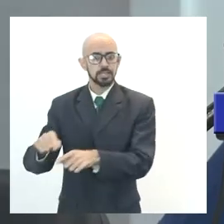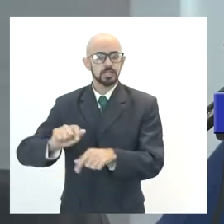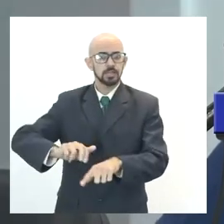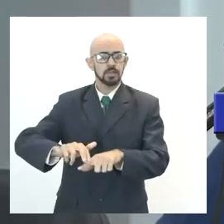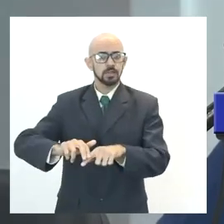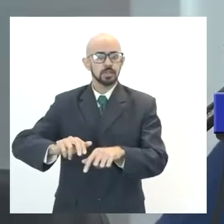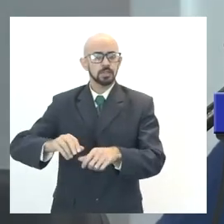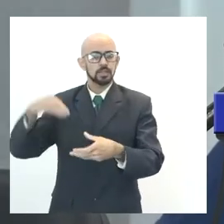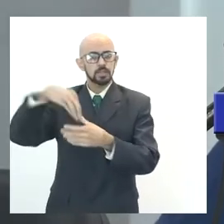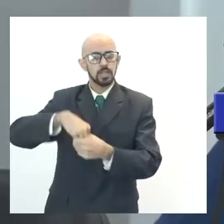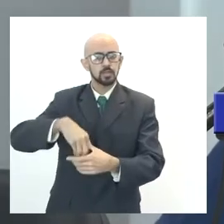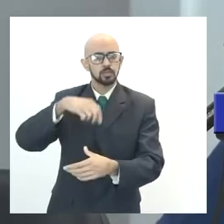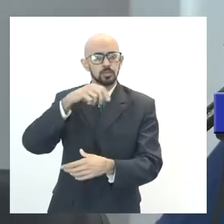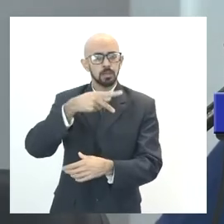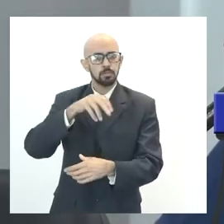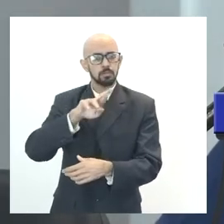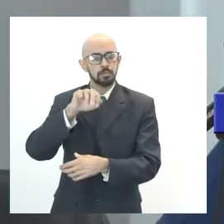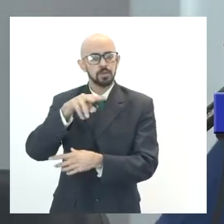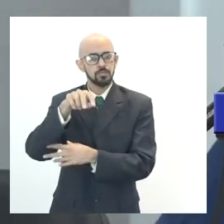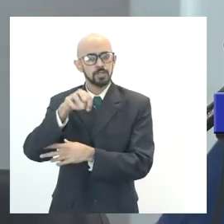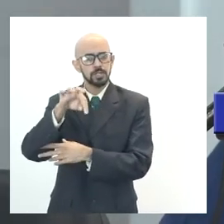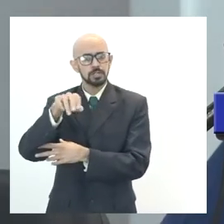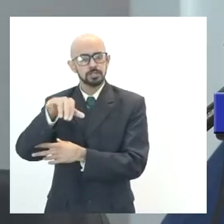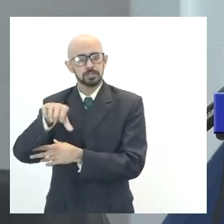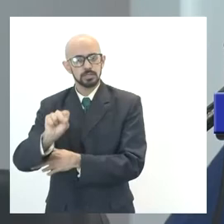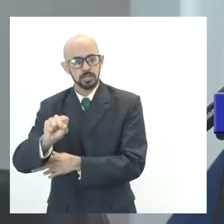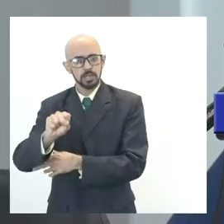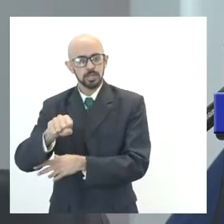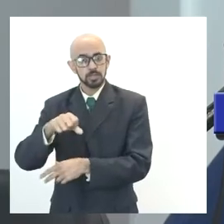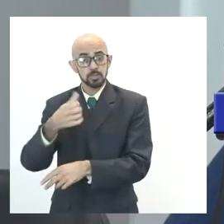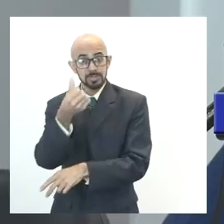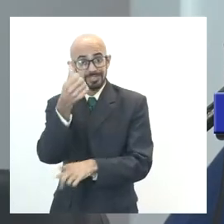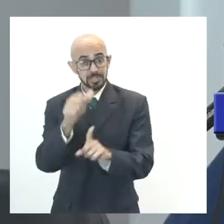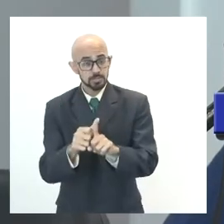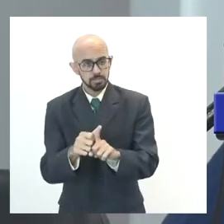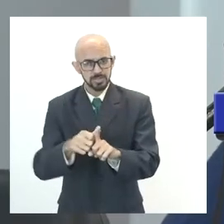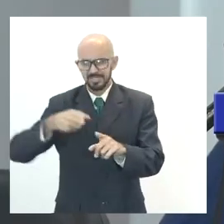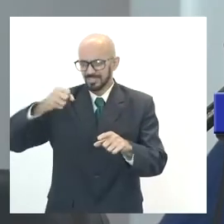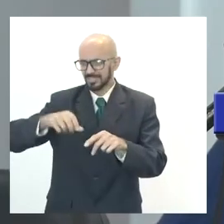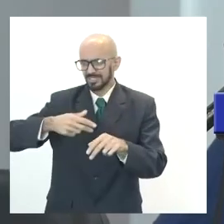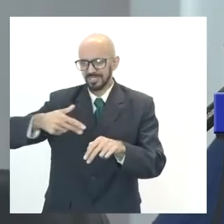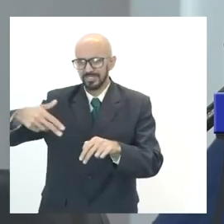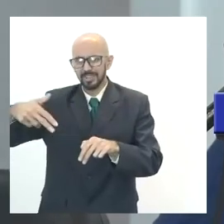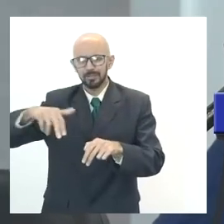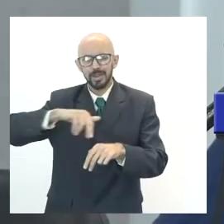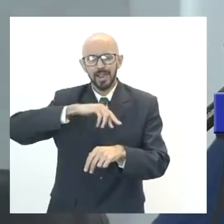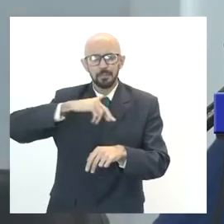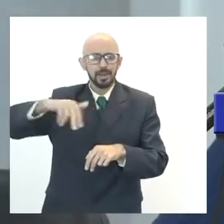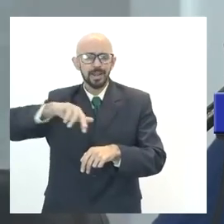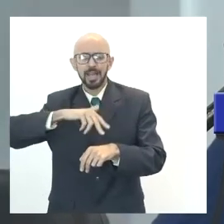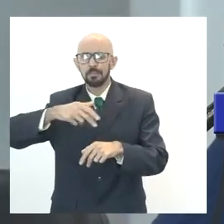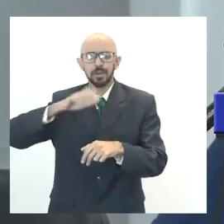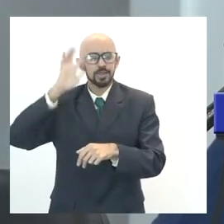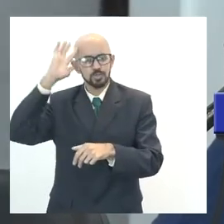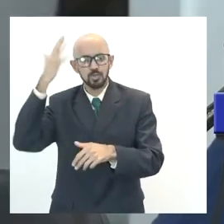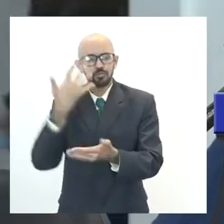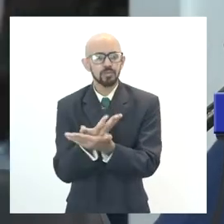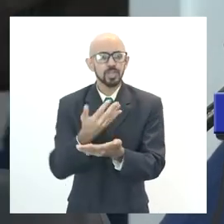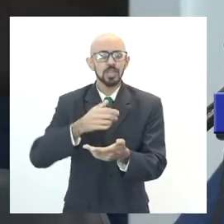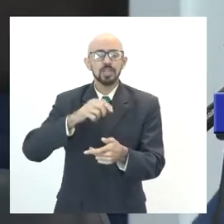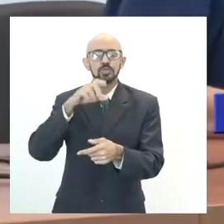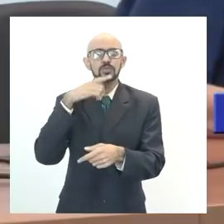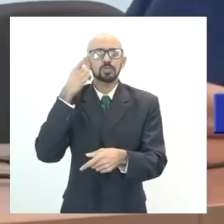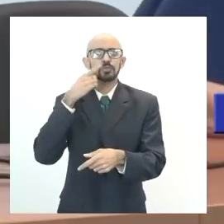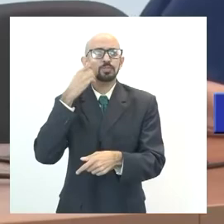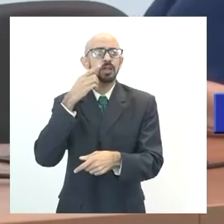frente do congresso durante três meses andando para lá e para cá o Deputado Paulo Ramos